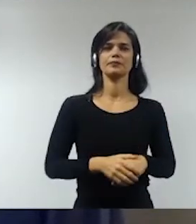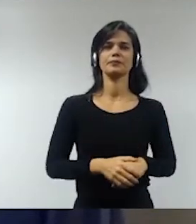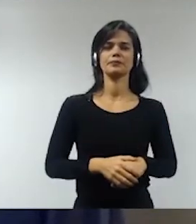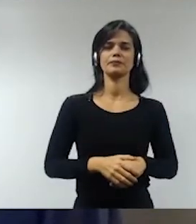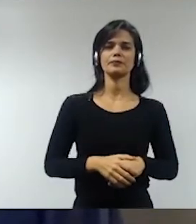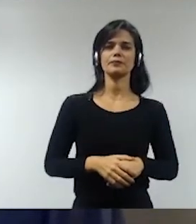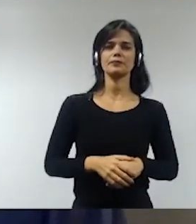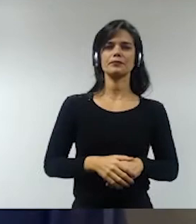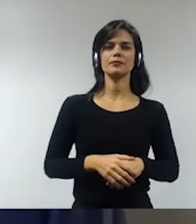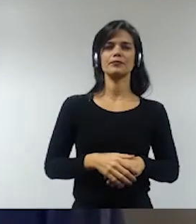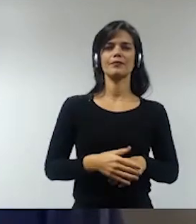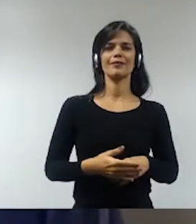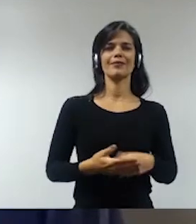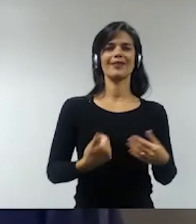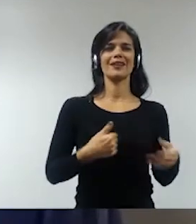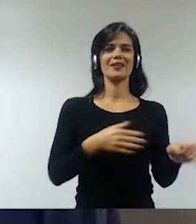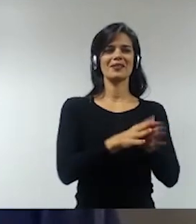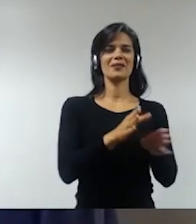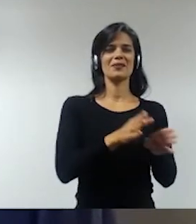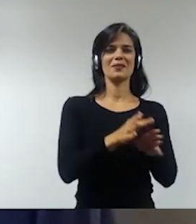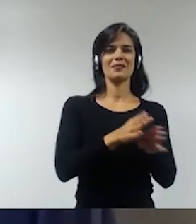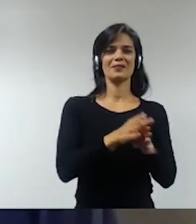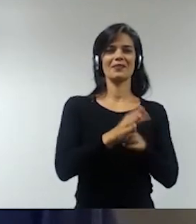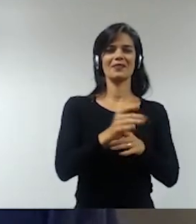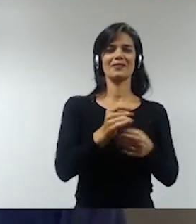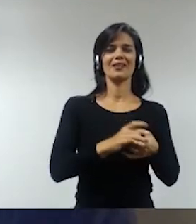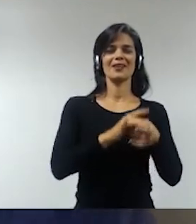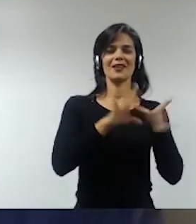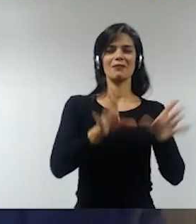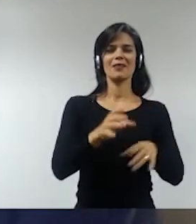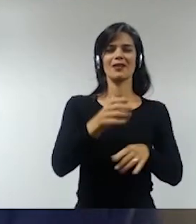tirar o mudo assim que for iniciar a sua fala.